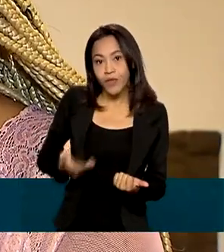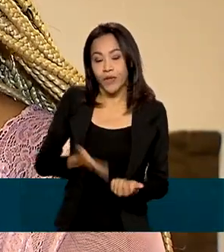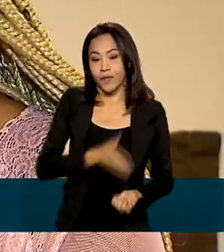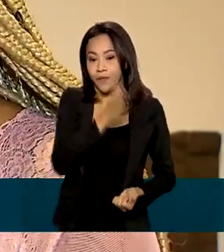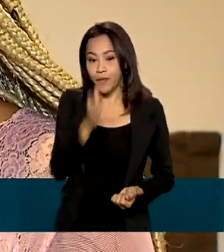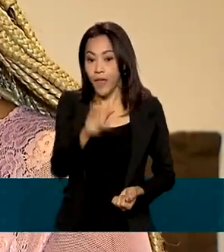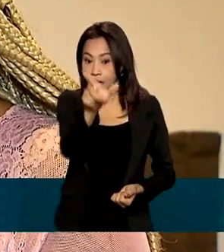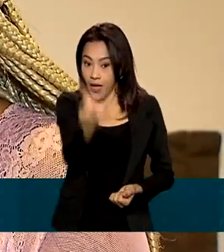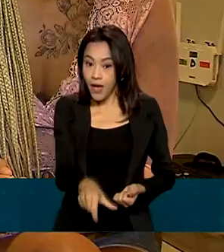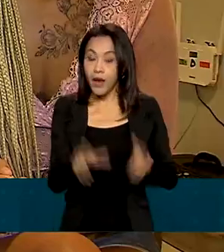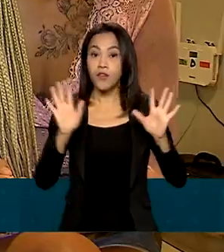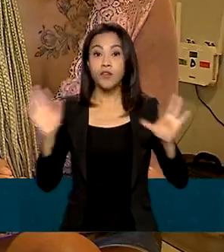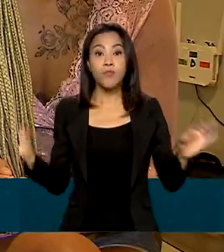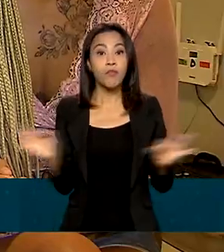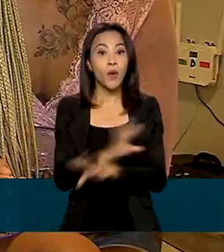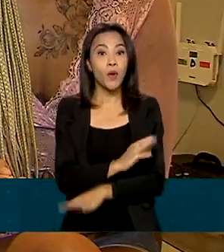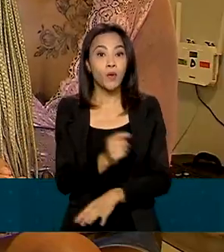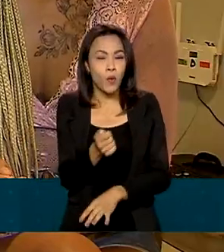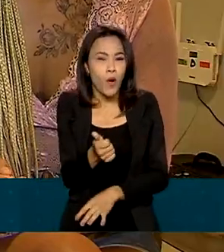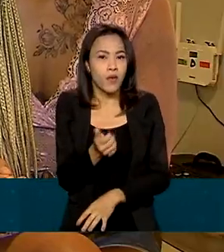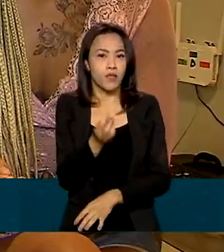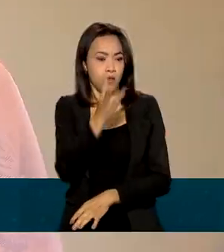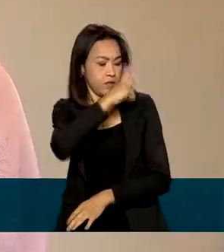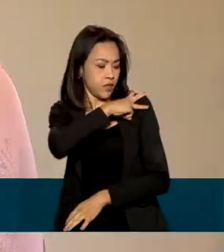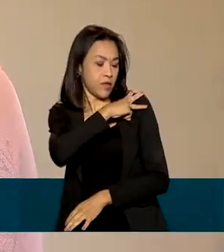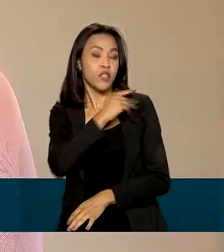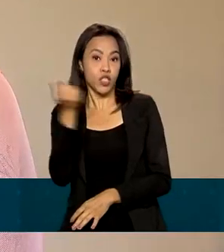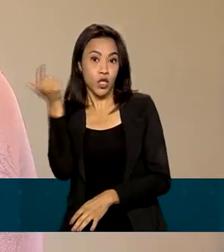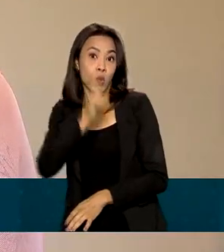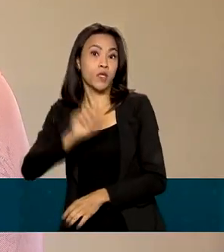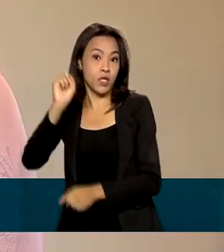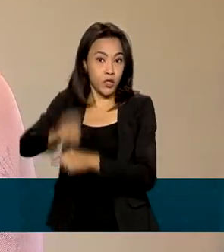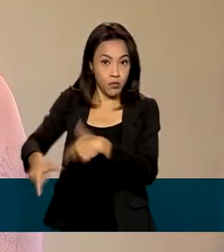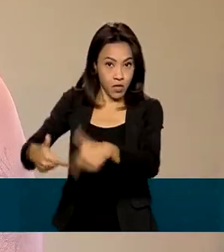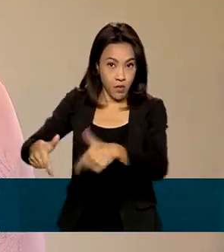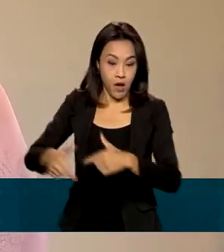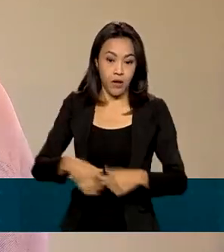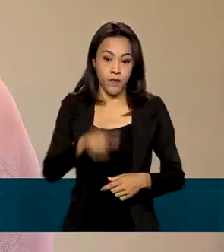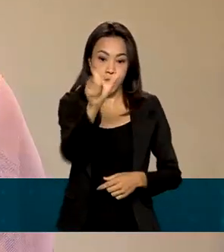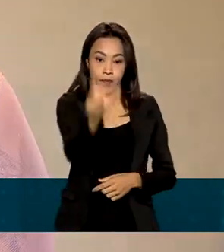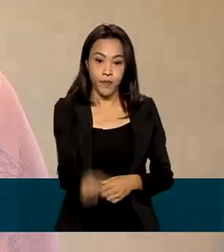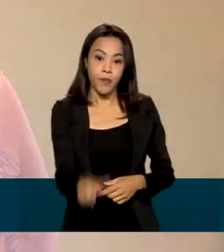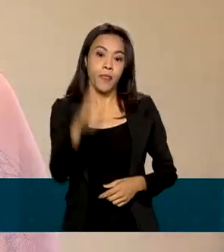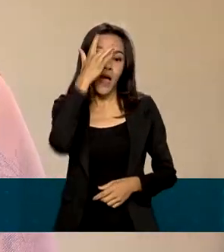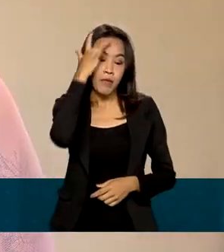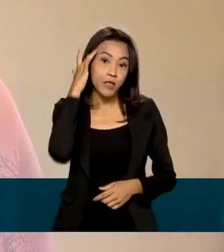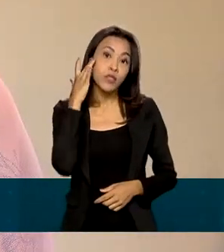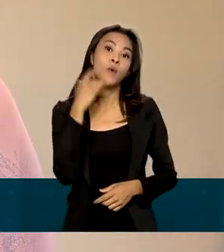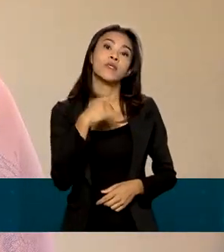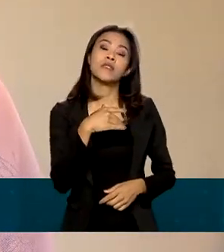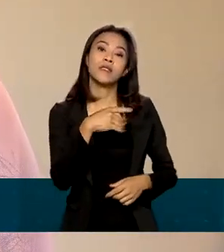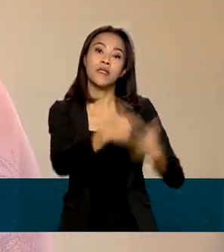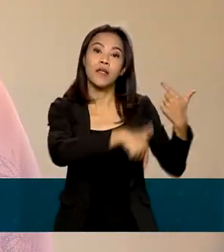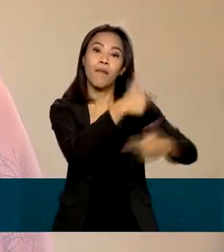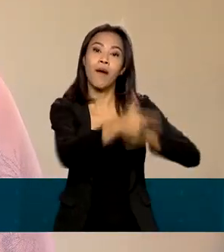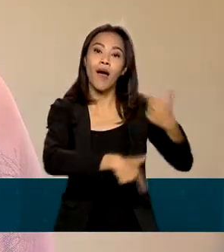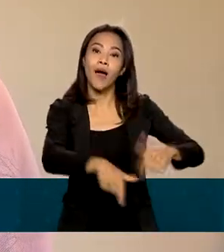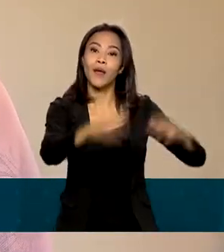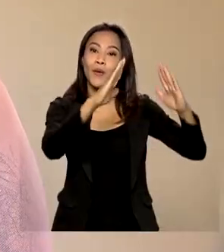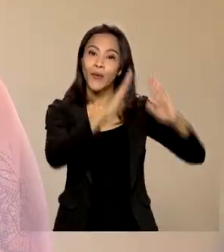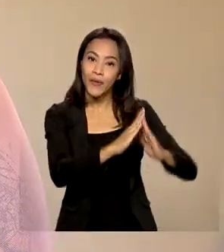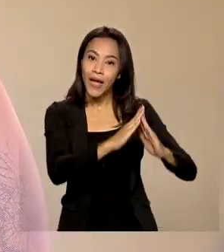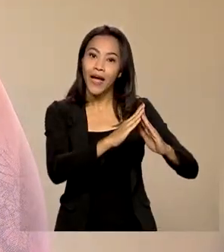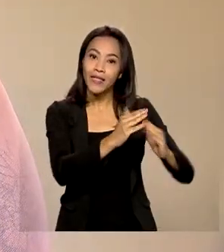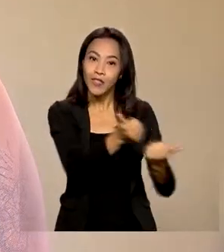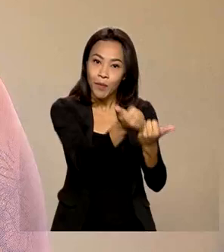terminando o ensino médio e já conseguiu um emprego. O pessoal do abrigo que não soltaram a minha mão, né, que me acompanharam